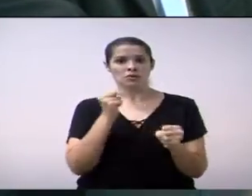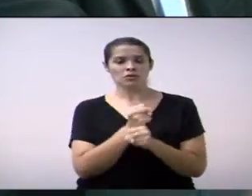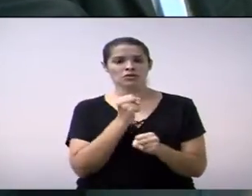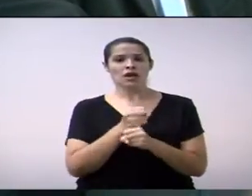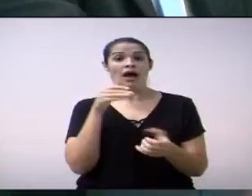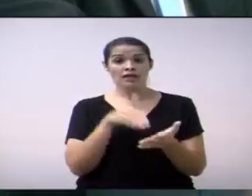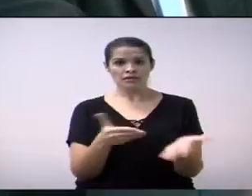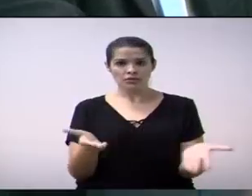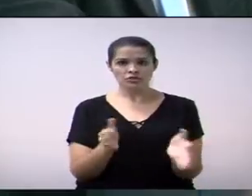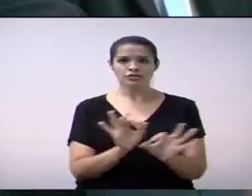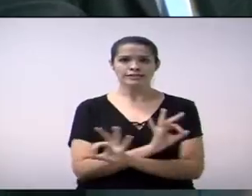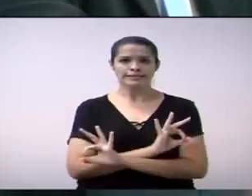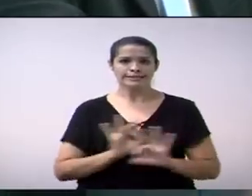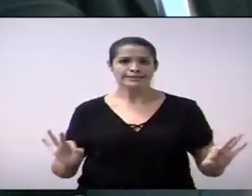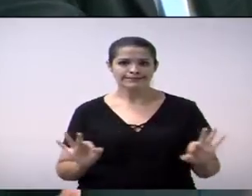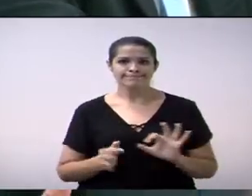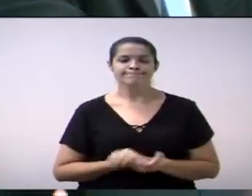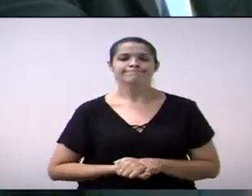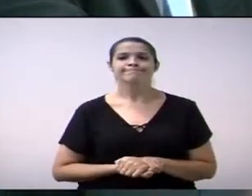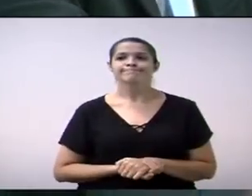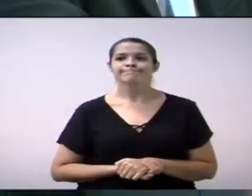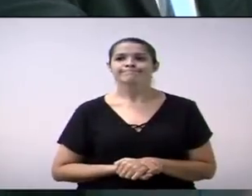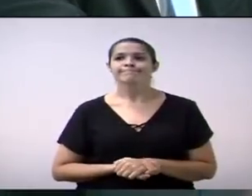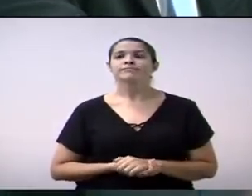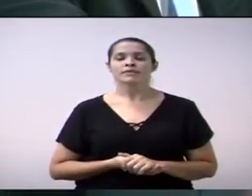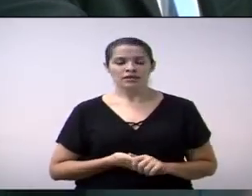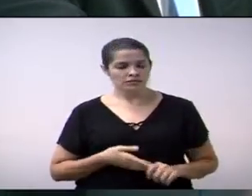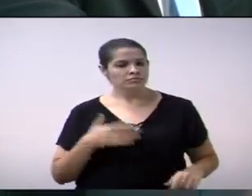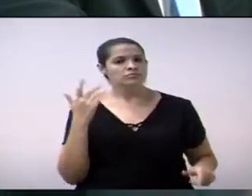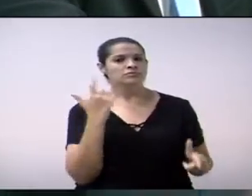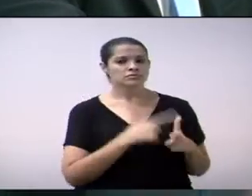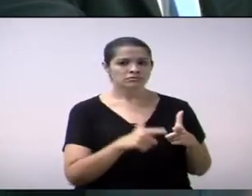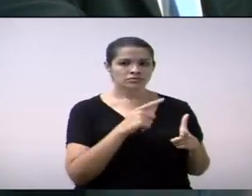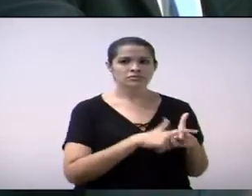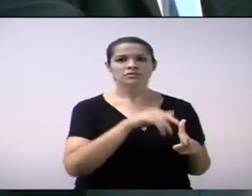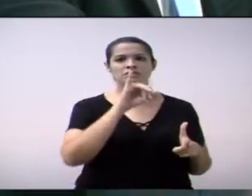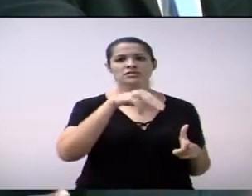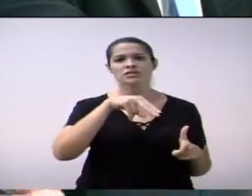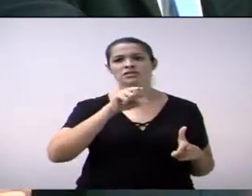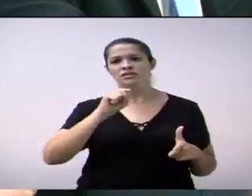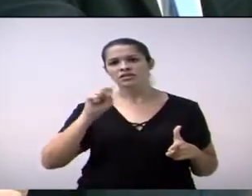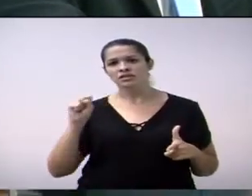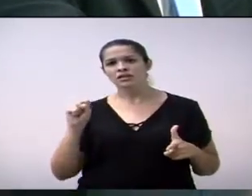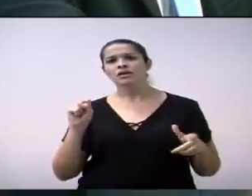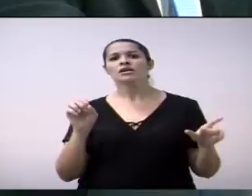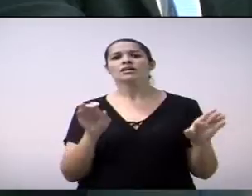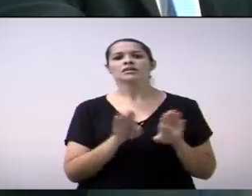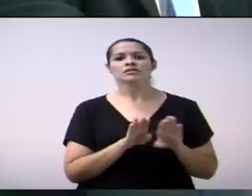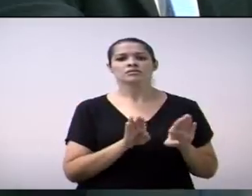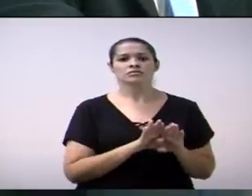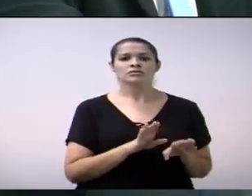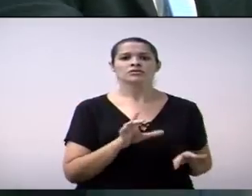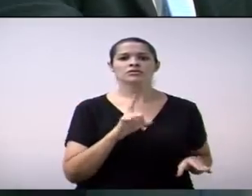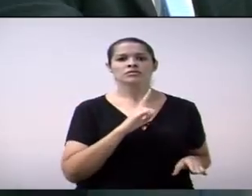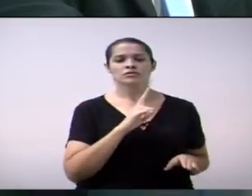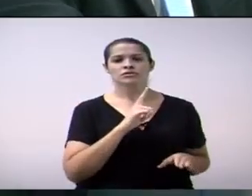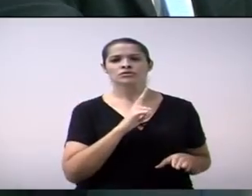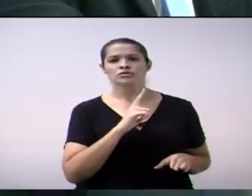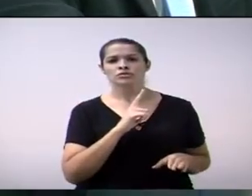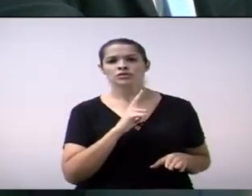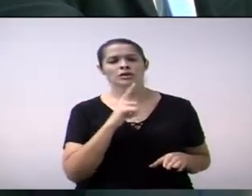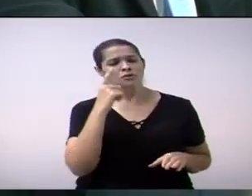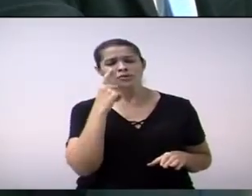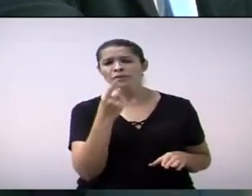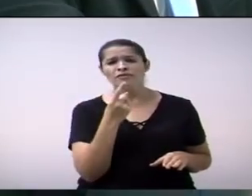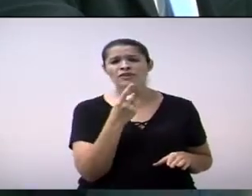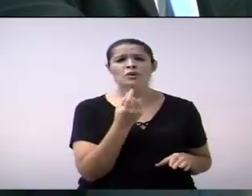nada. Nós tínhamos, de uma maneira muito precária, funcionando na cidade, um postinho, que era muito mais para fazer contagem de prazo, para aposentadoria,